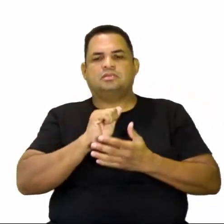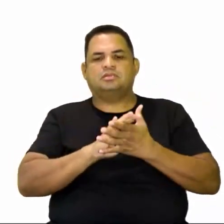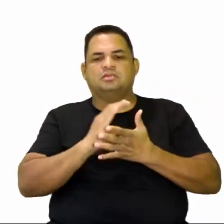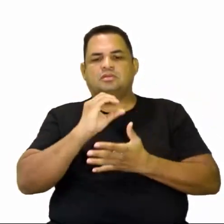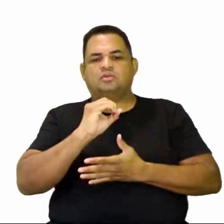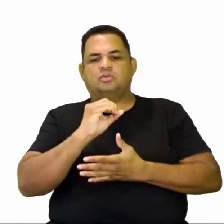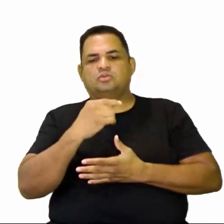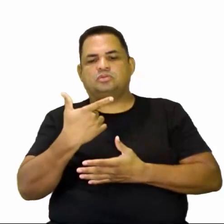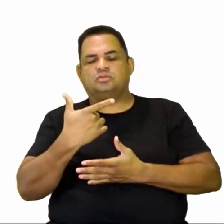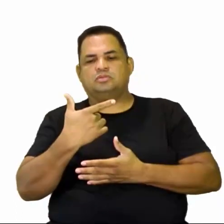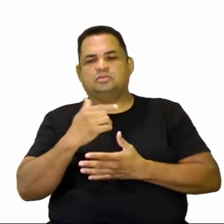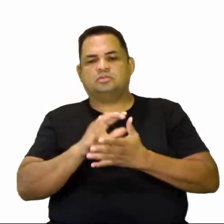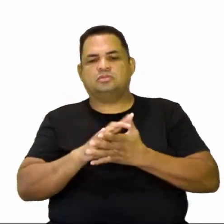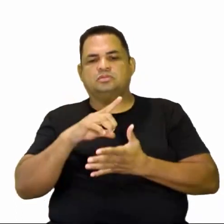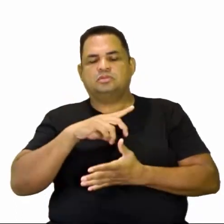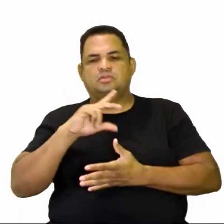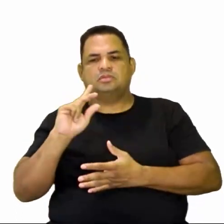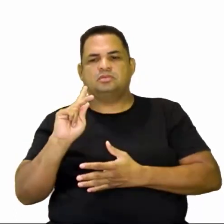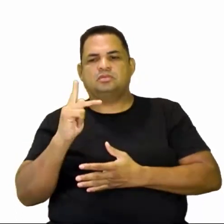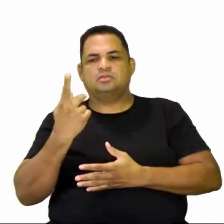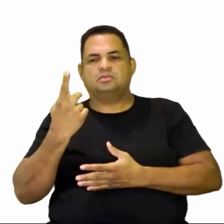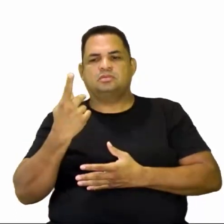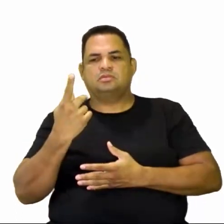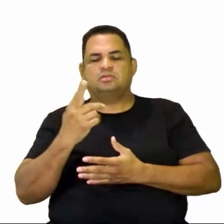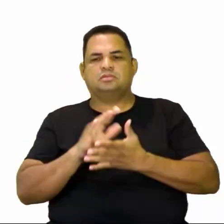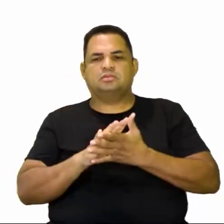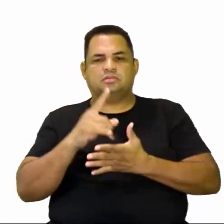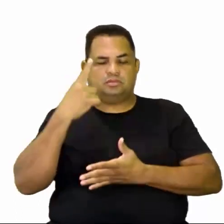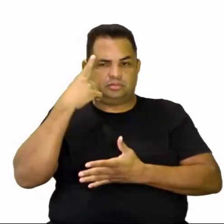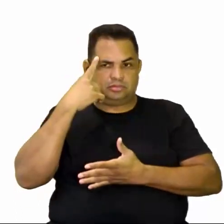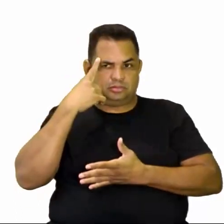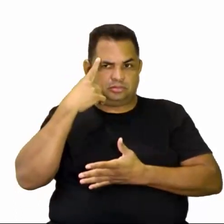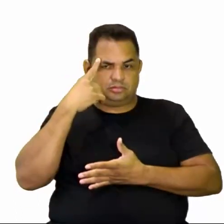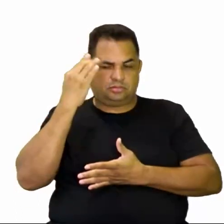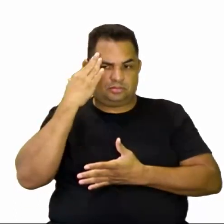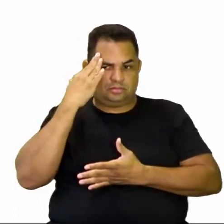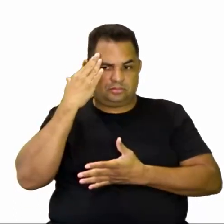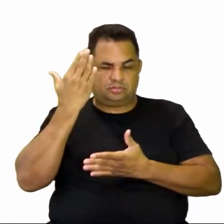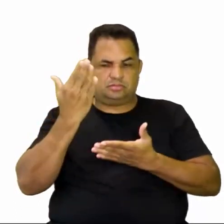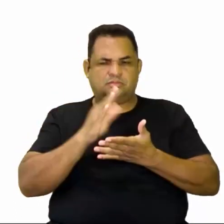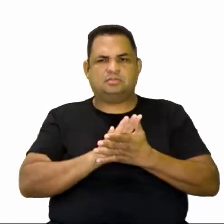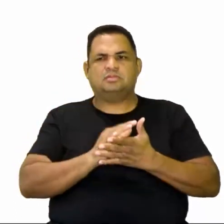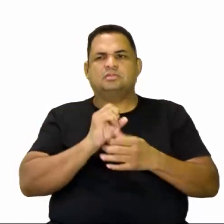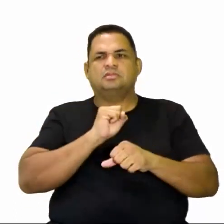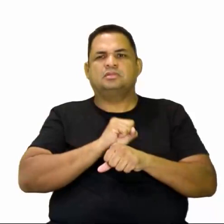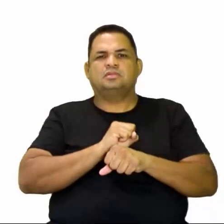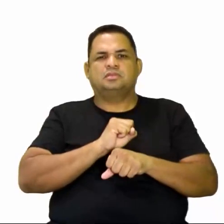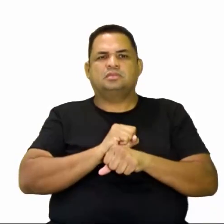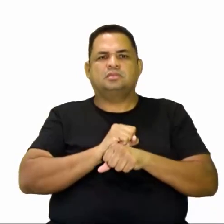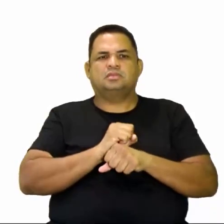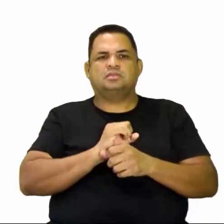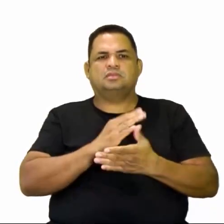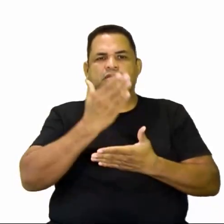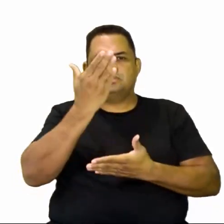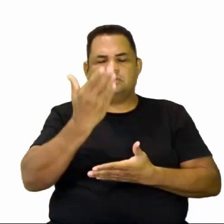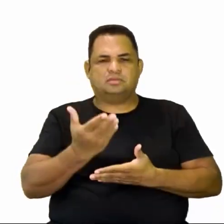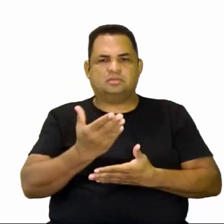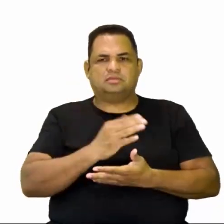oxigênio e tem hidrogênio. Entenderam bem aí, meus caros alunos? Então, esperamos que,